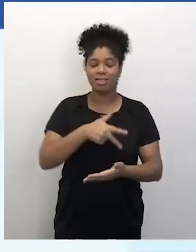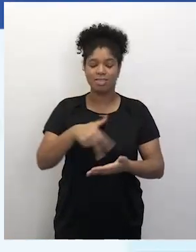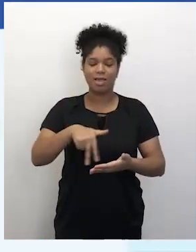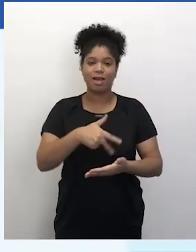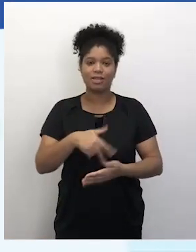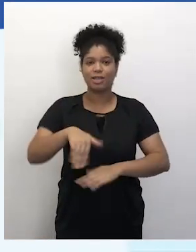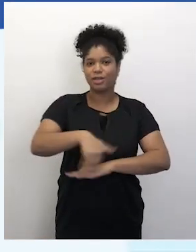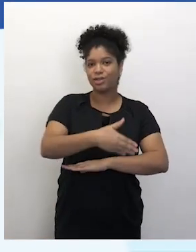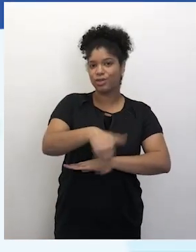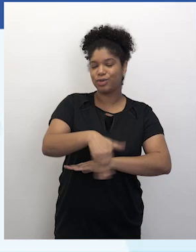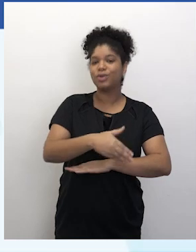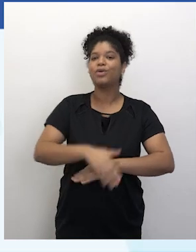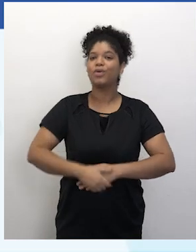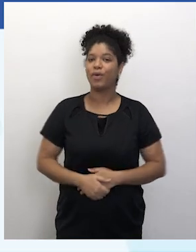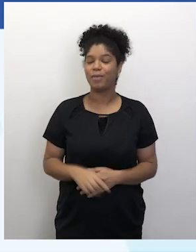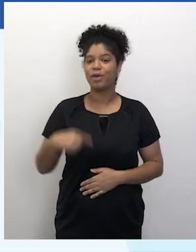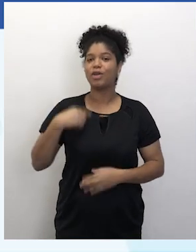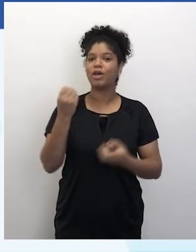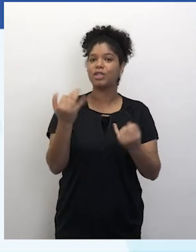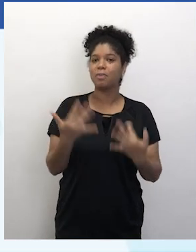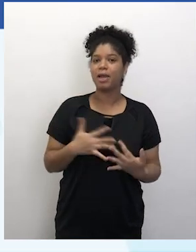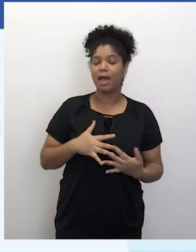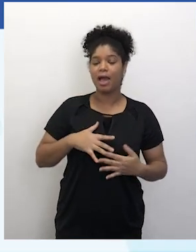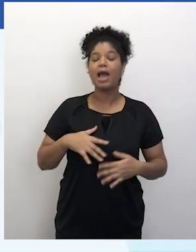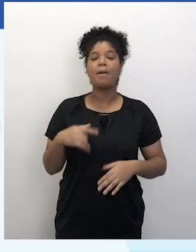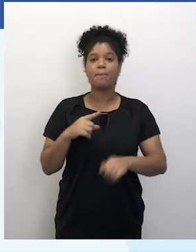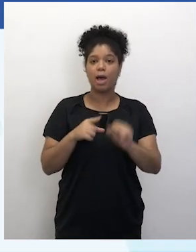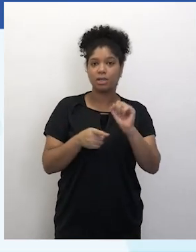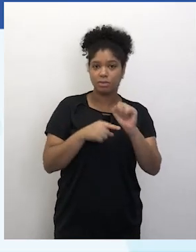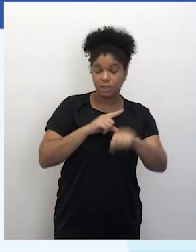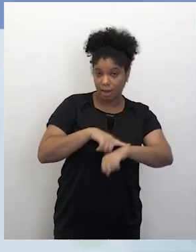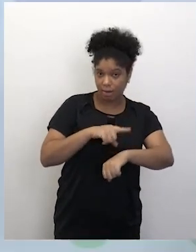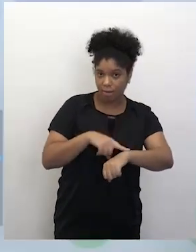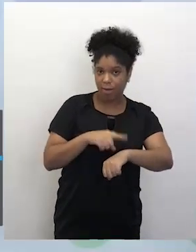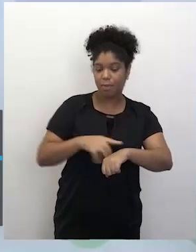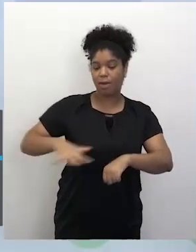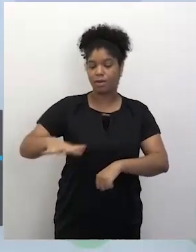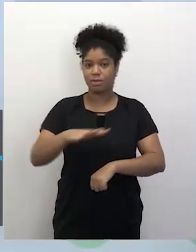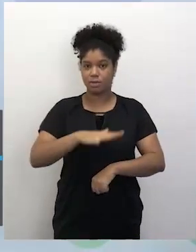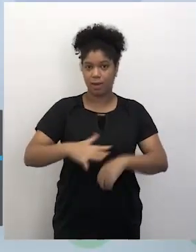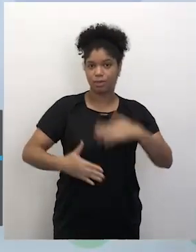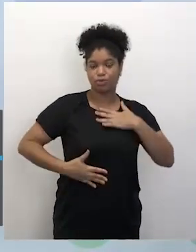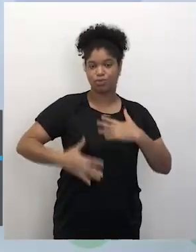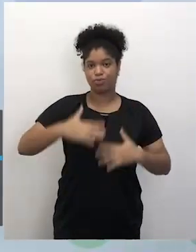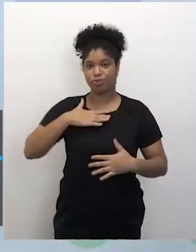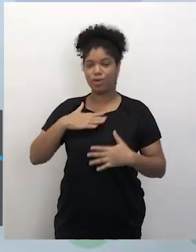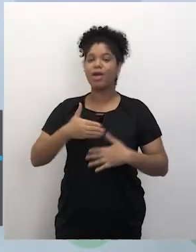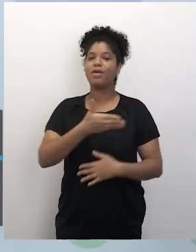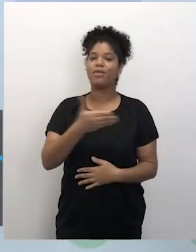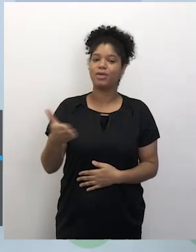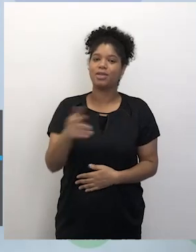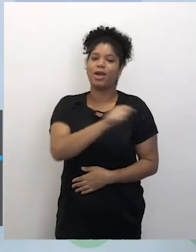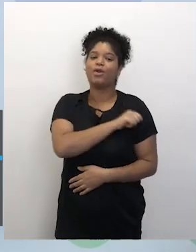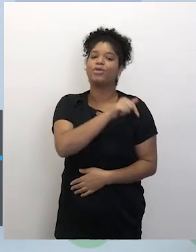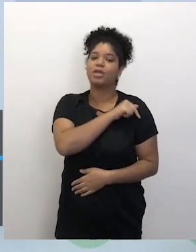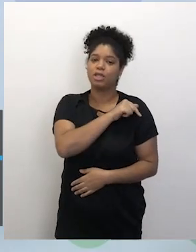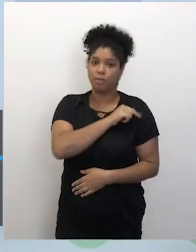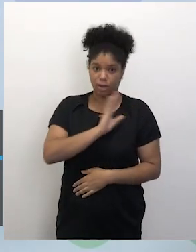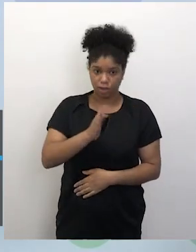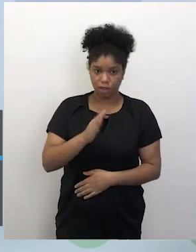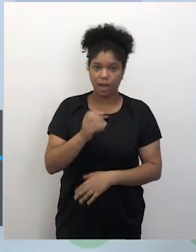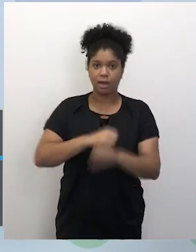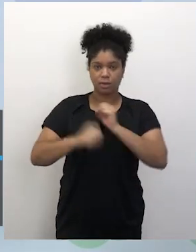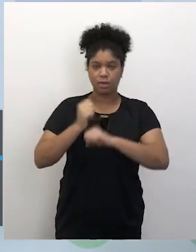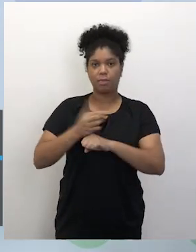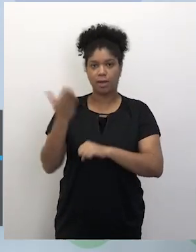gente fala um pouco de tempo, espaço e gestos, algo que vocês do sétimo ano também viram ano passado